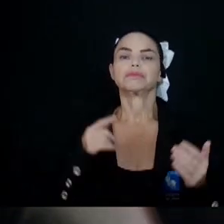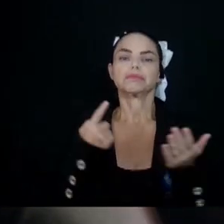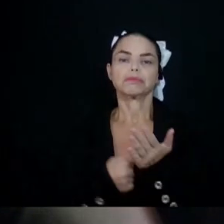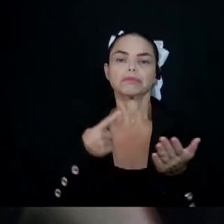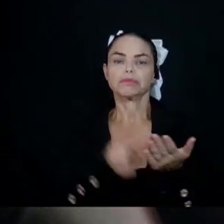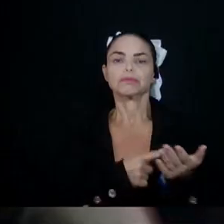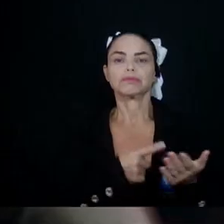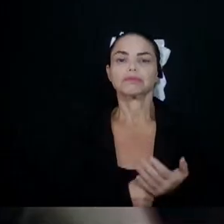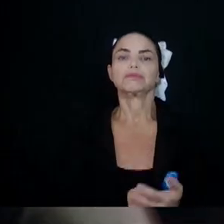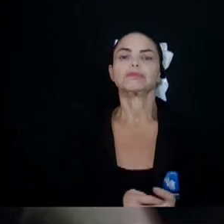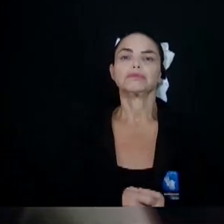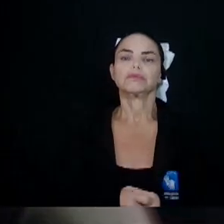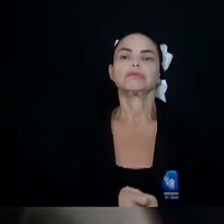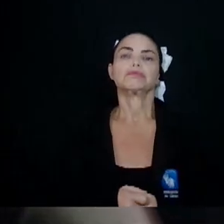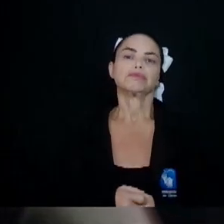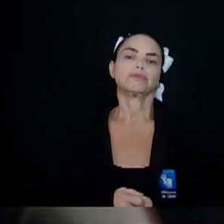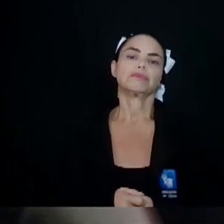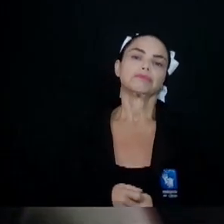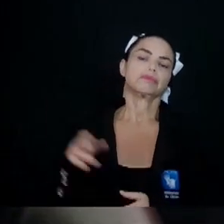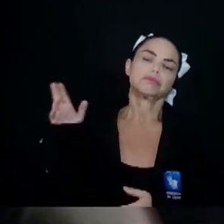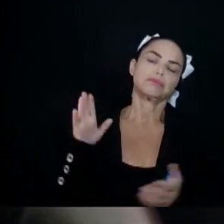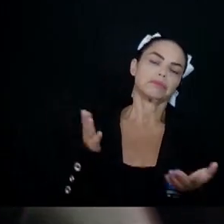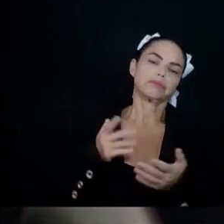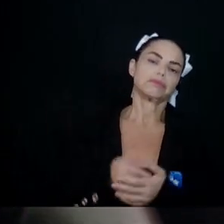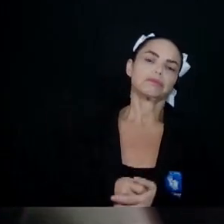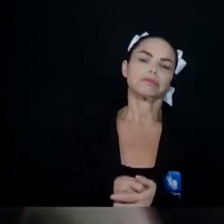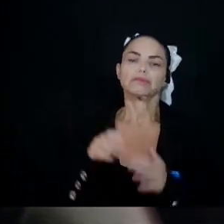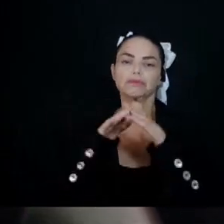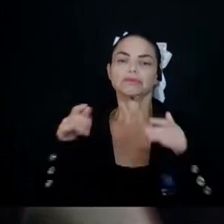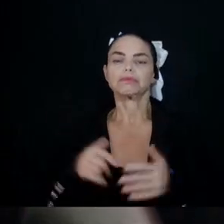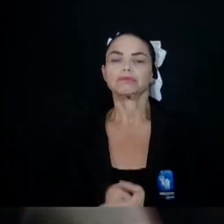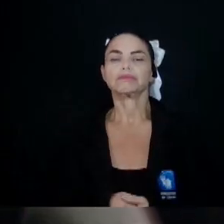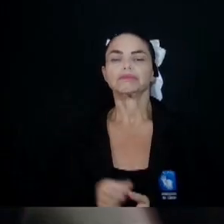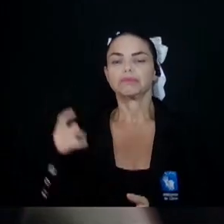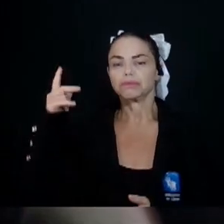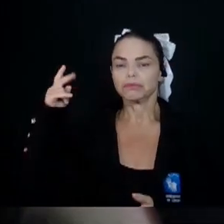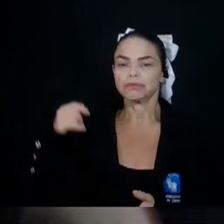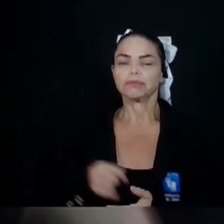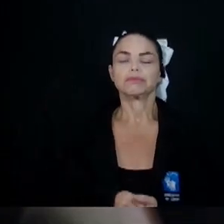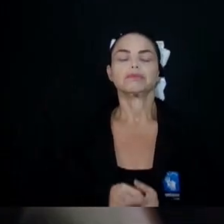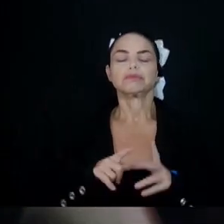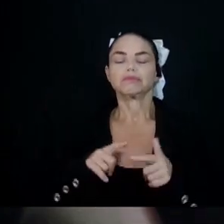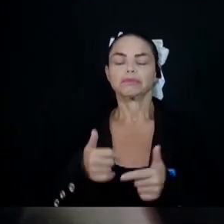vê muito isso. Verdade. E antigamente as crianças não agiam dessa maneira, né?